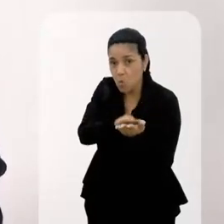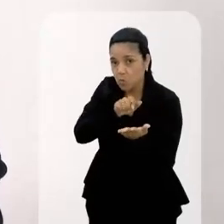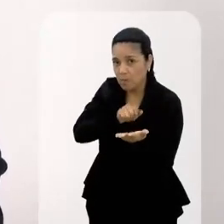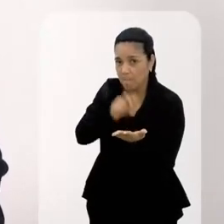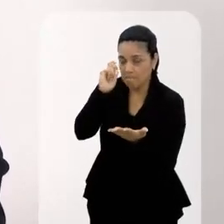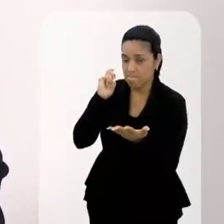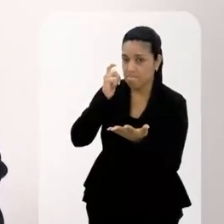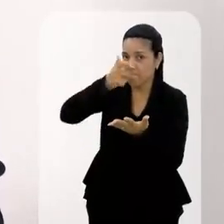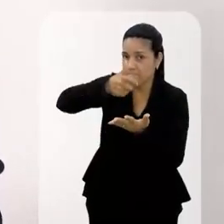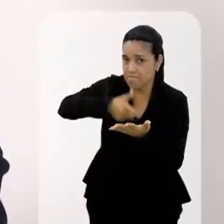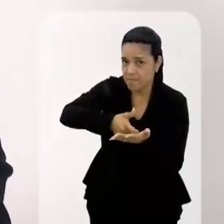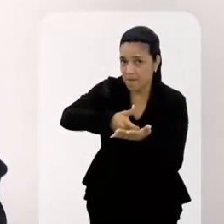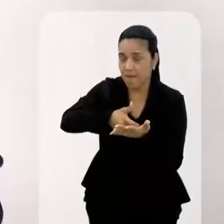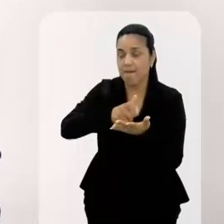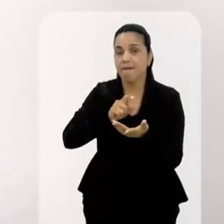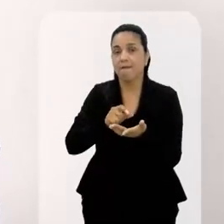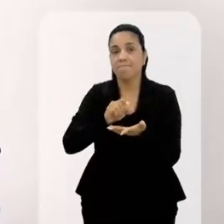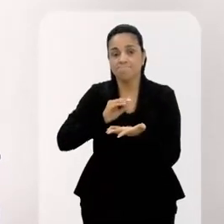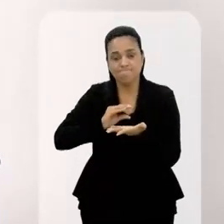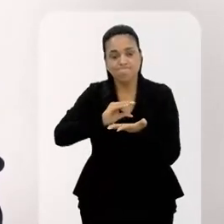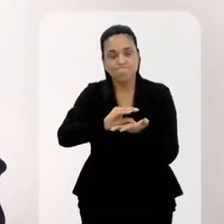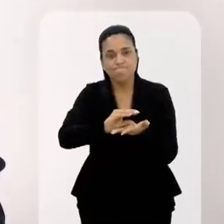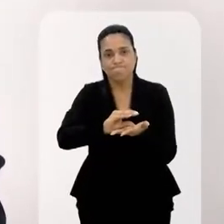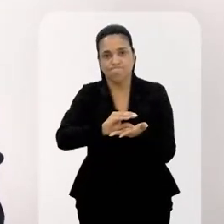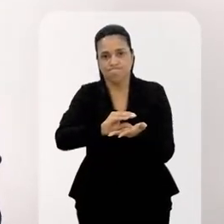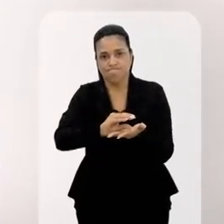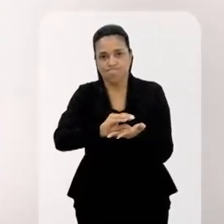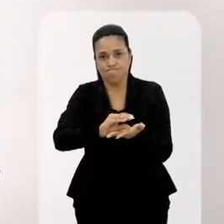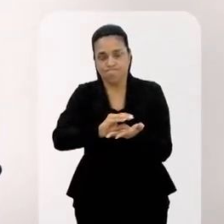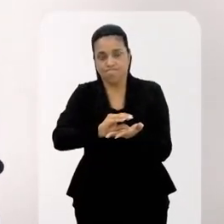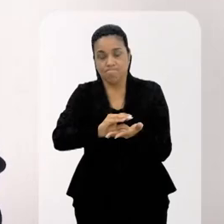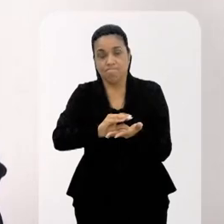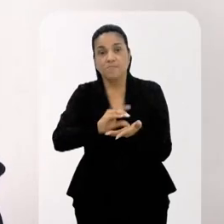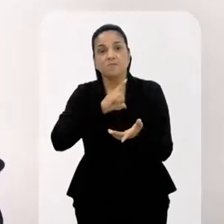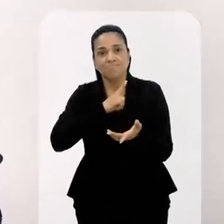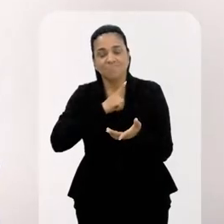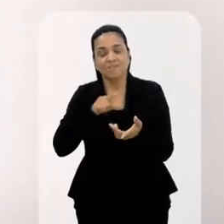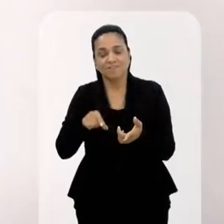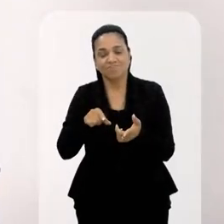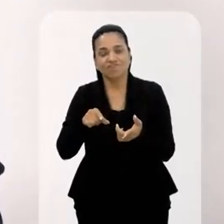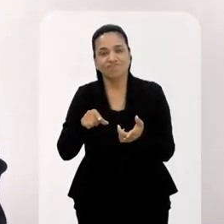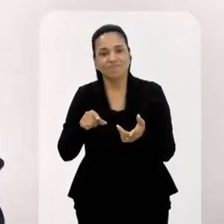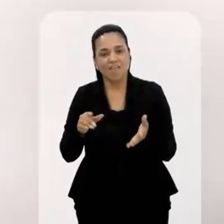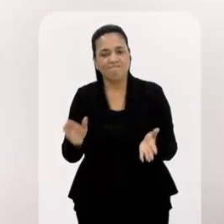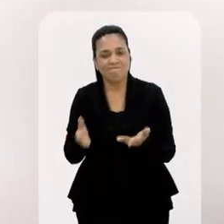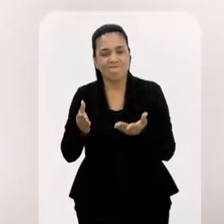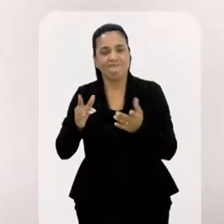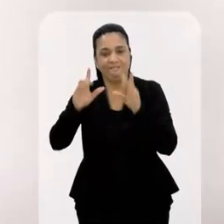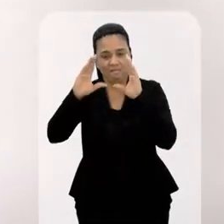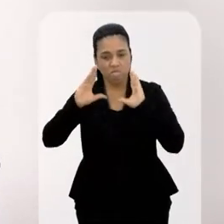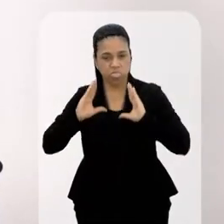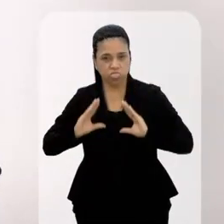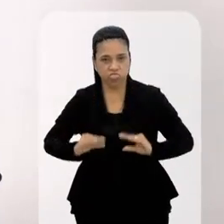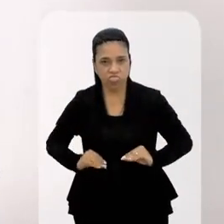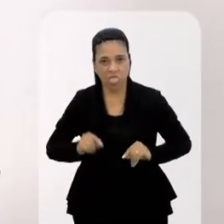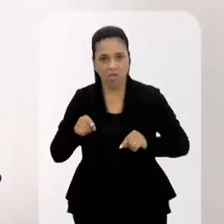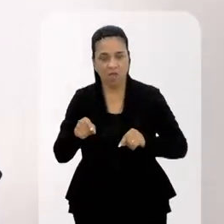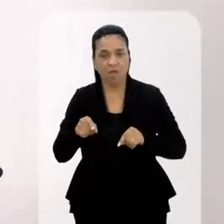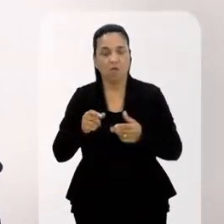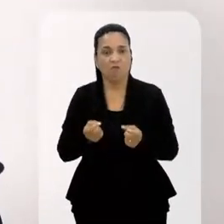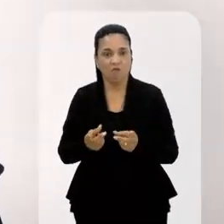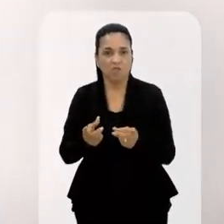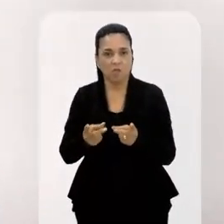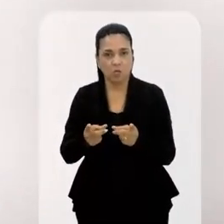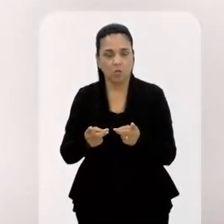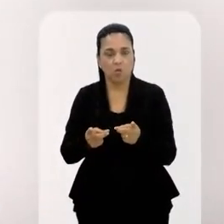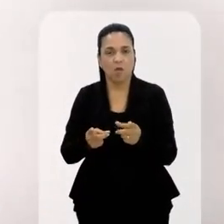que imponham o judiciário impondo indenizações, fixando indenizações que, de uma certa forma, desestimule aquele prestador de serviço